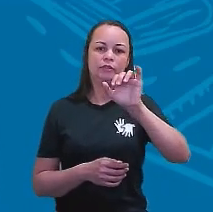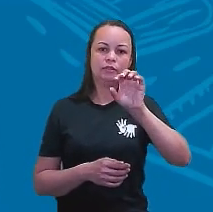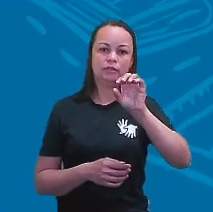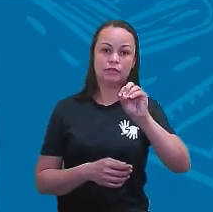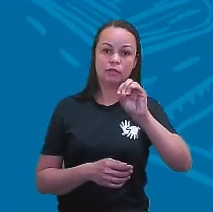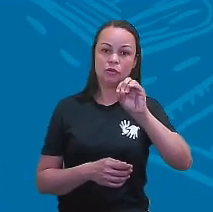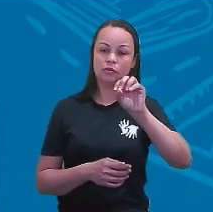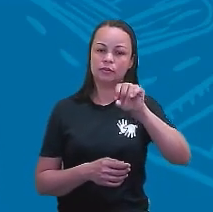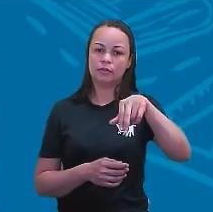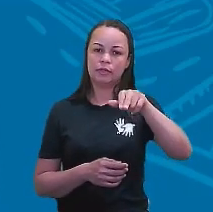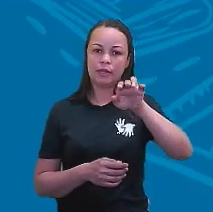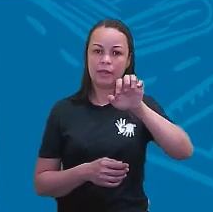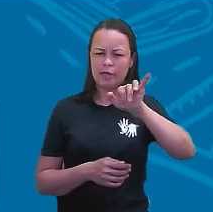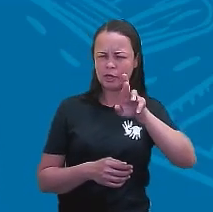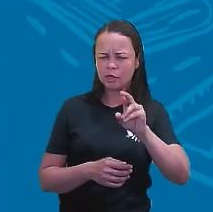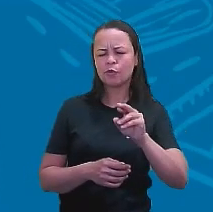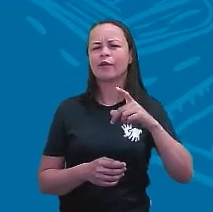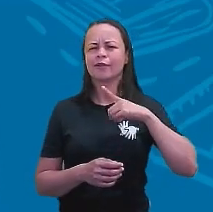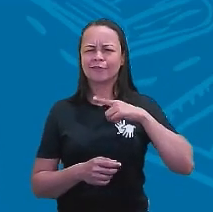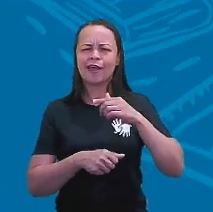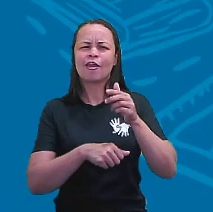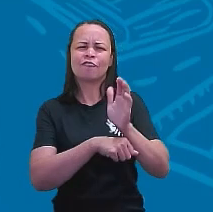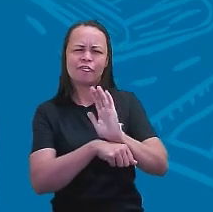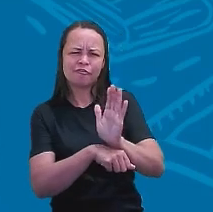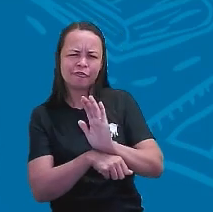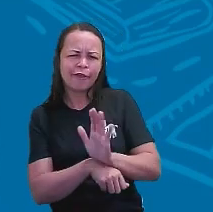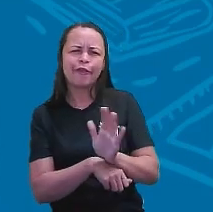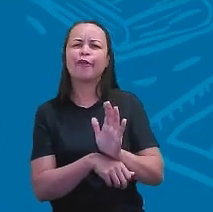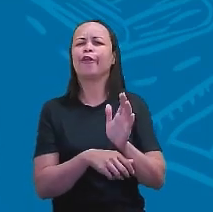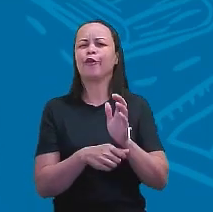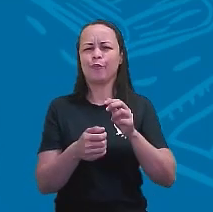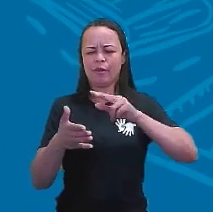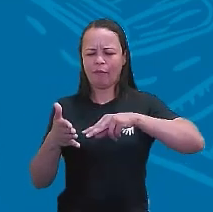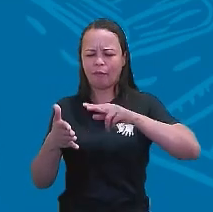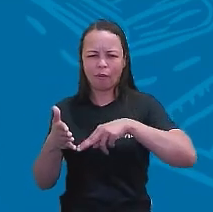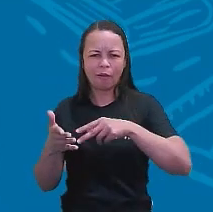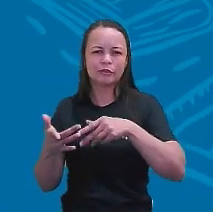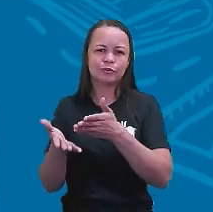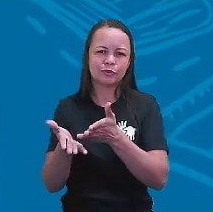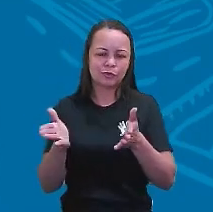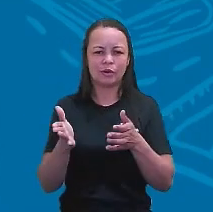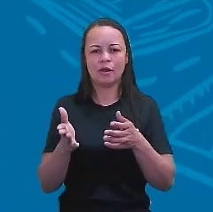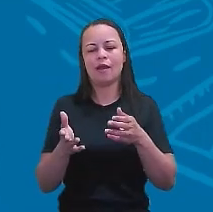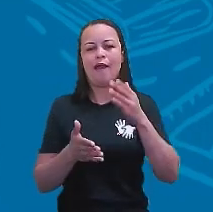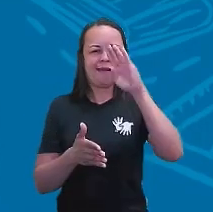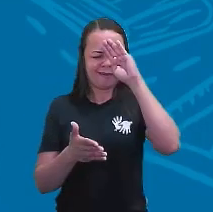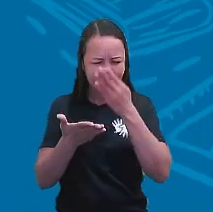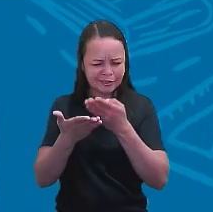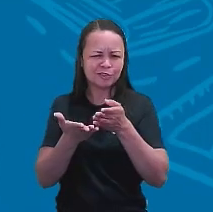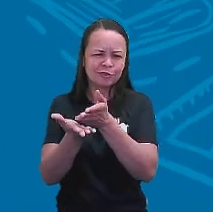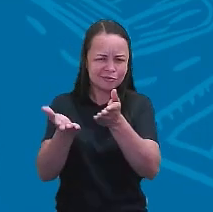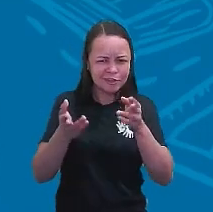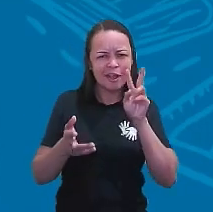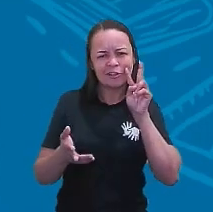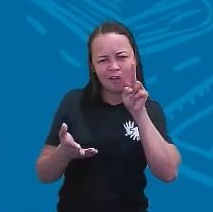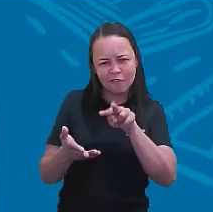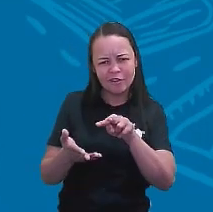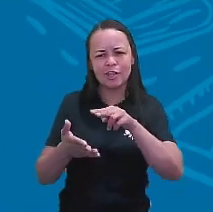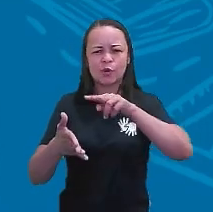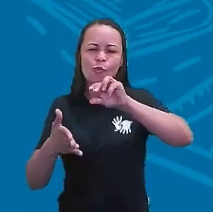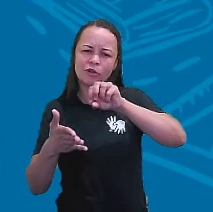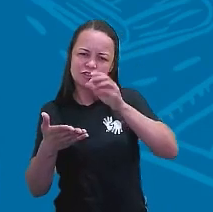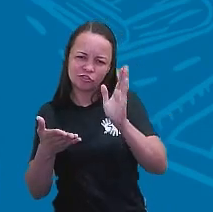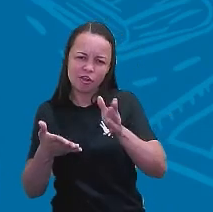ao filme Lisbela e o Prisioneiro? Então eu acredito que muitos já assistiram ou já leram a esta